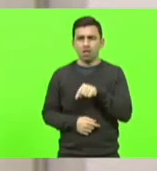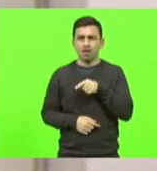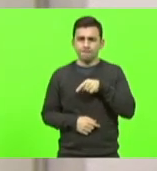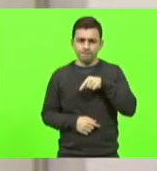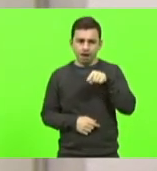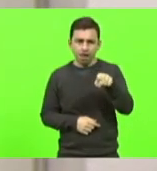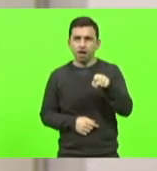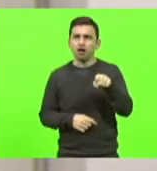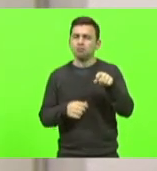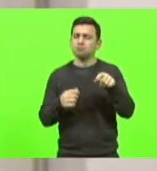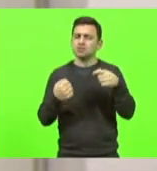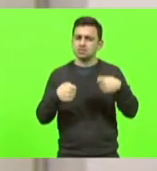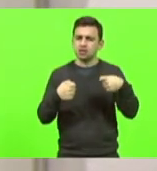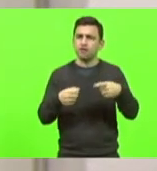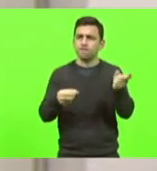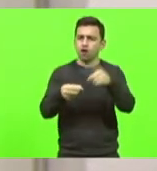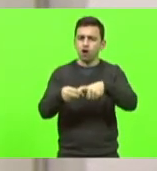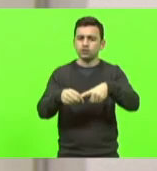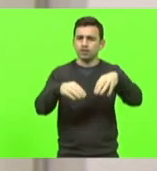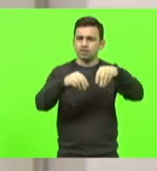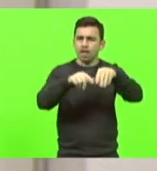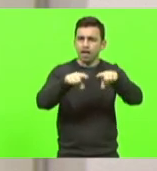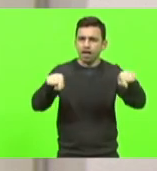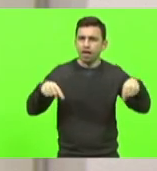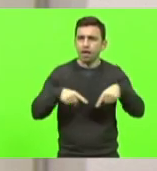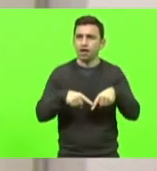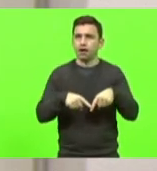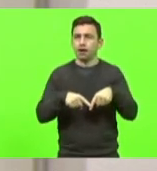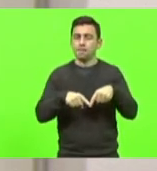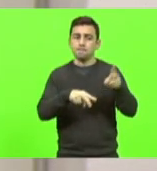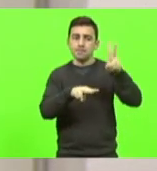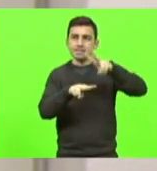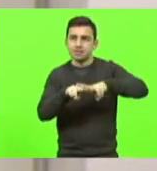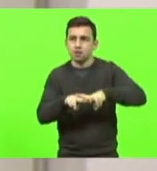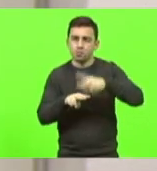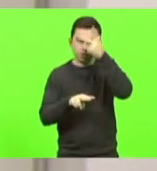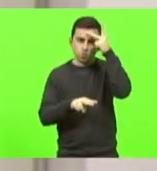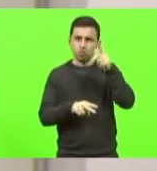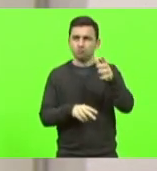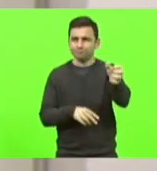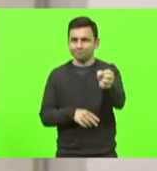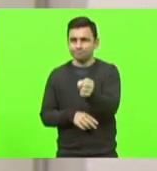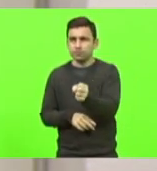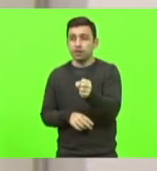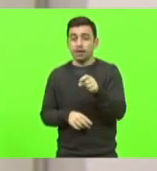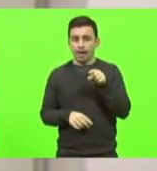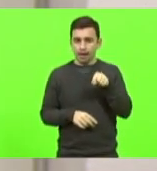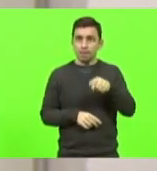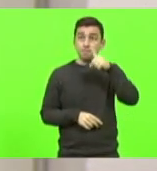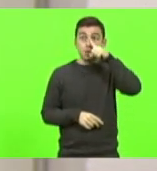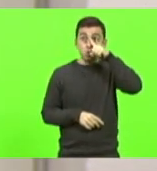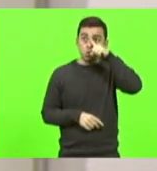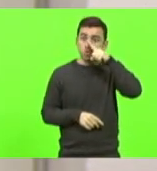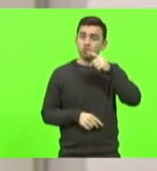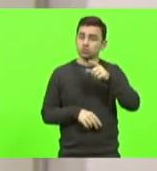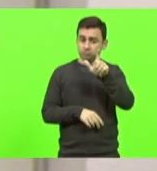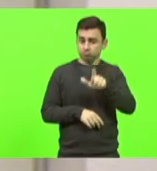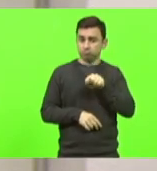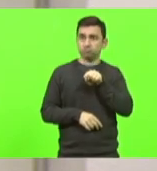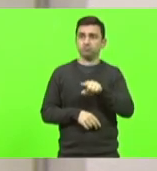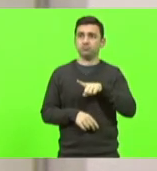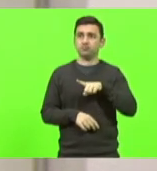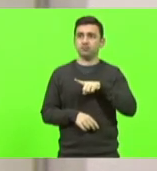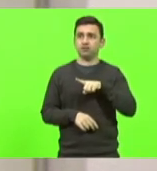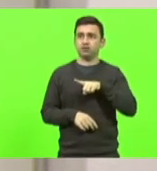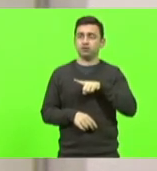reintegração de posse uma busca e apreensão uma prisão tem a atividade de risco é reconhecida